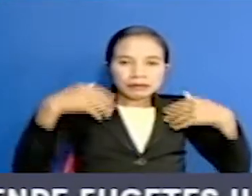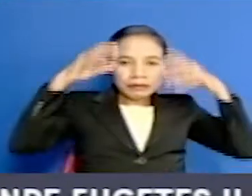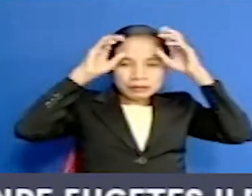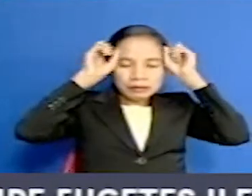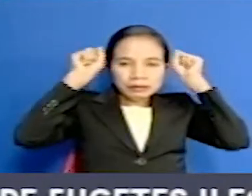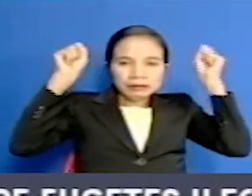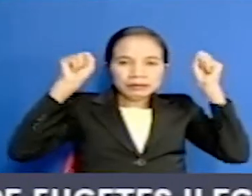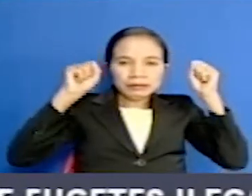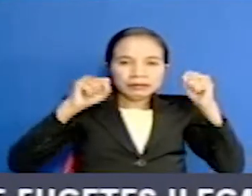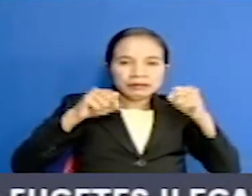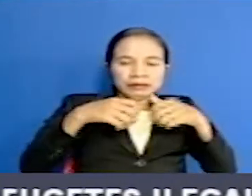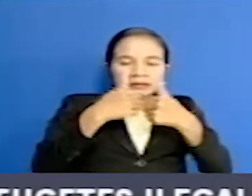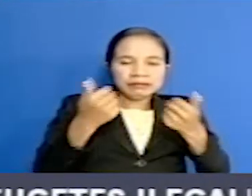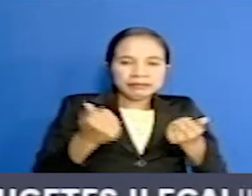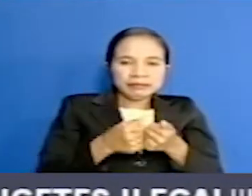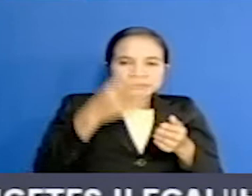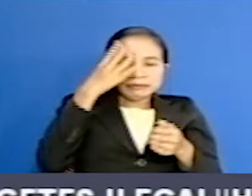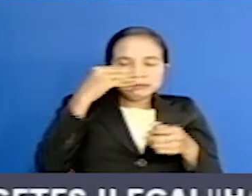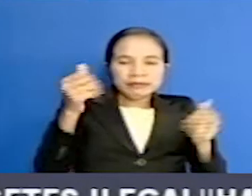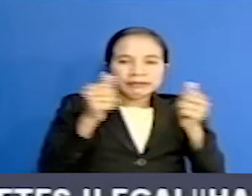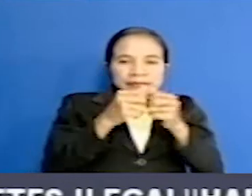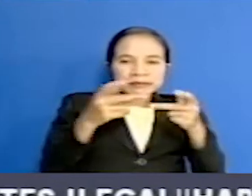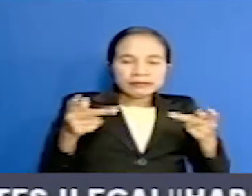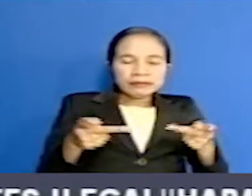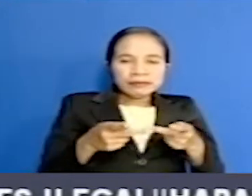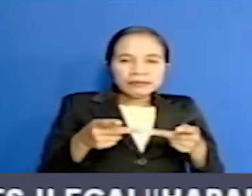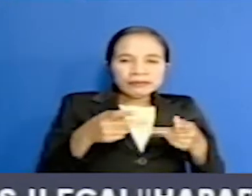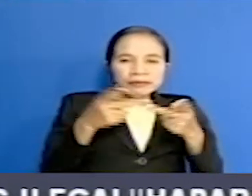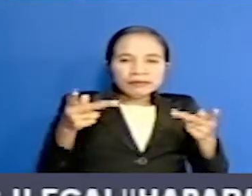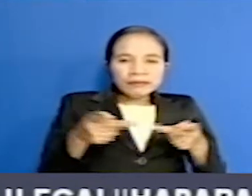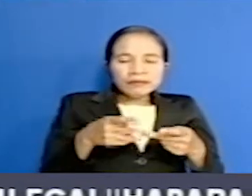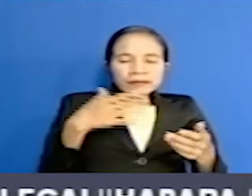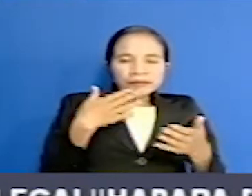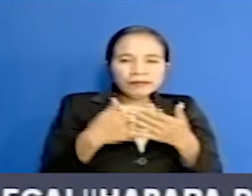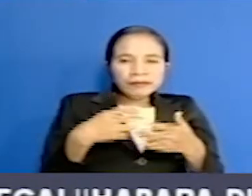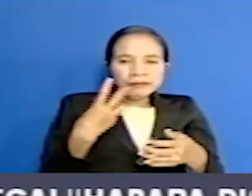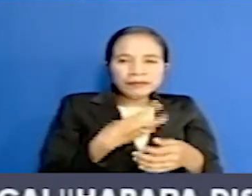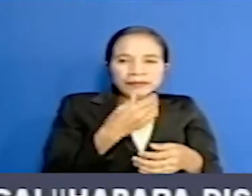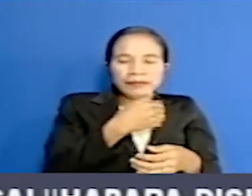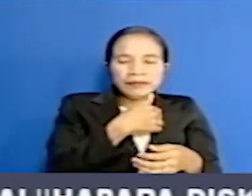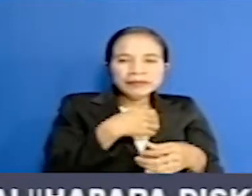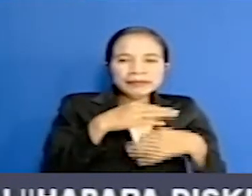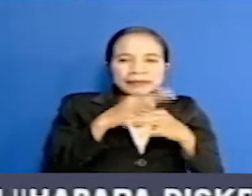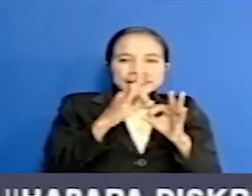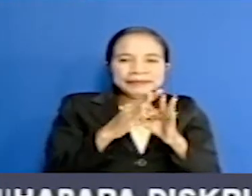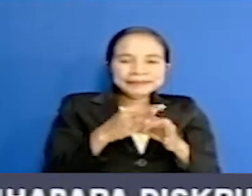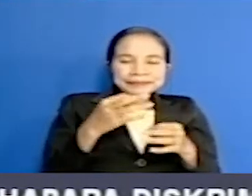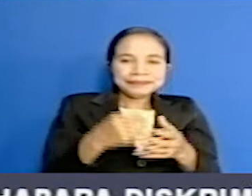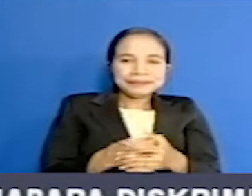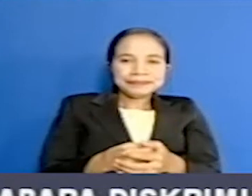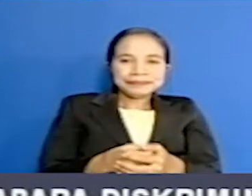sementara am toba am muito dia fatin ba. Am sida fatin ni vimos dia no Miami, am sida sida que am agora dá com a fatin